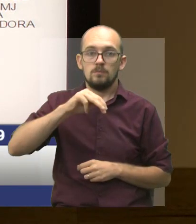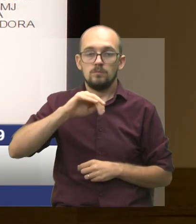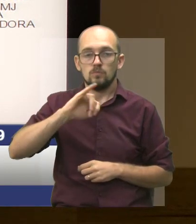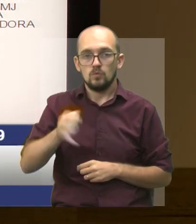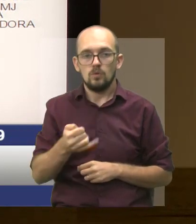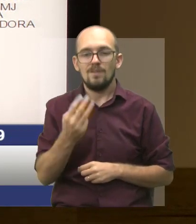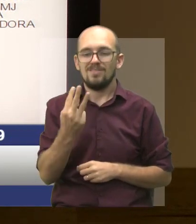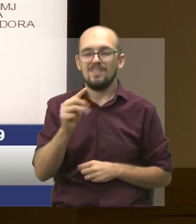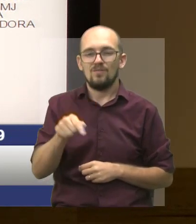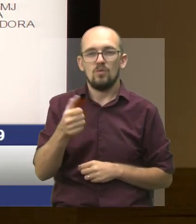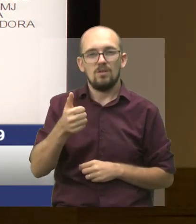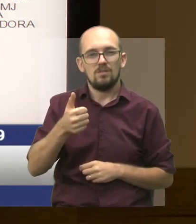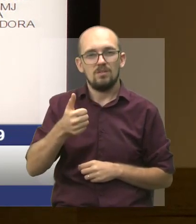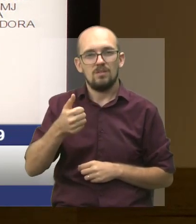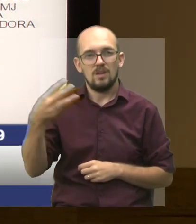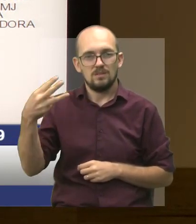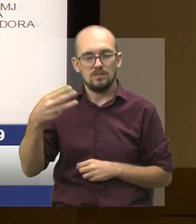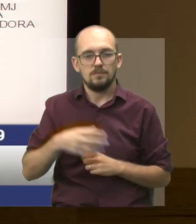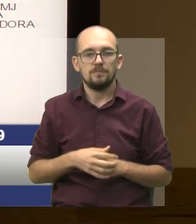3,13% e a Agência Reguladora